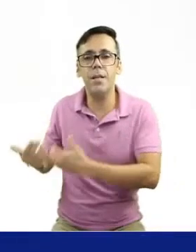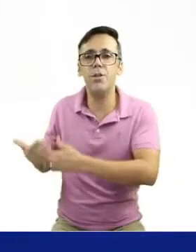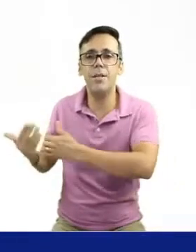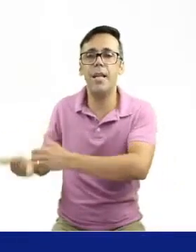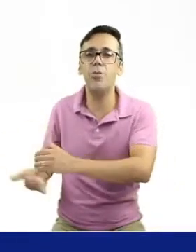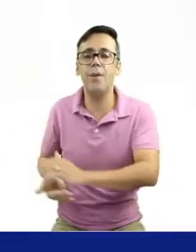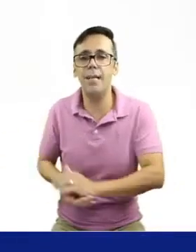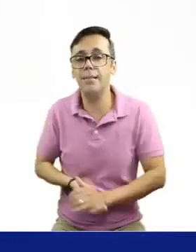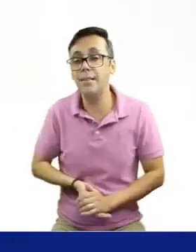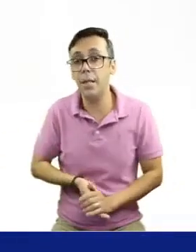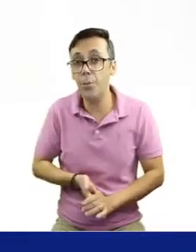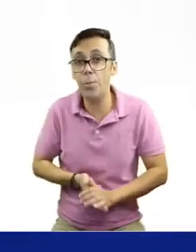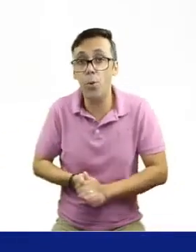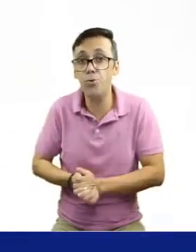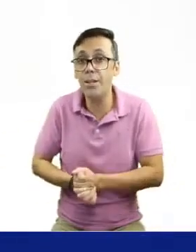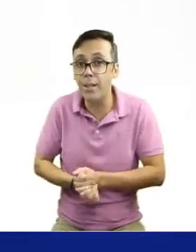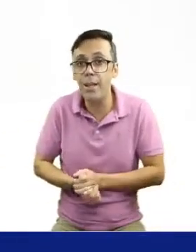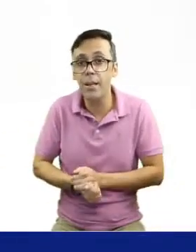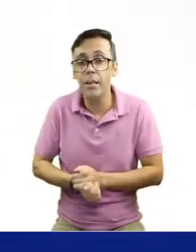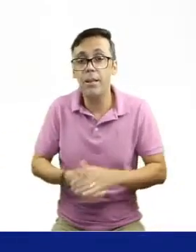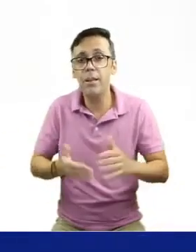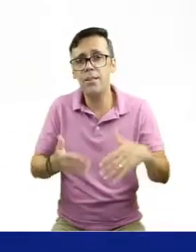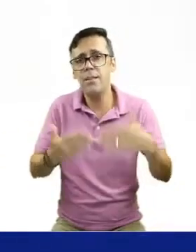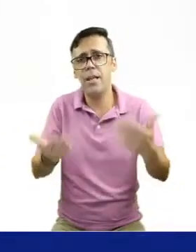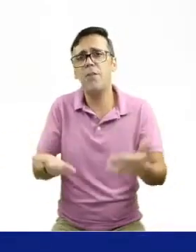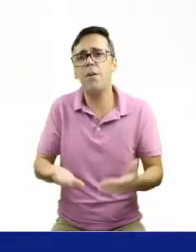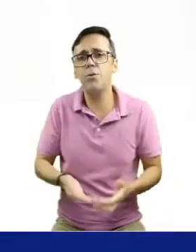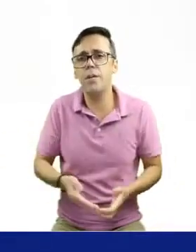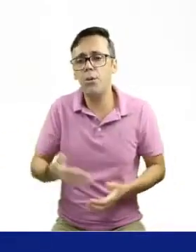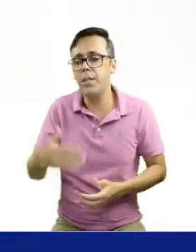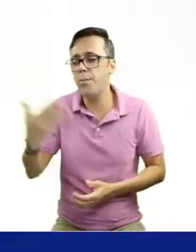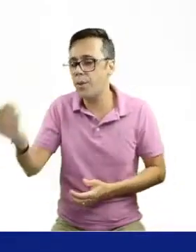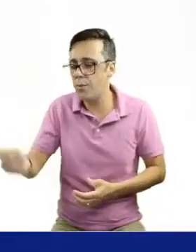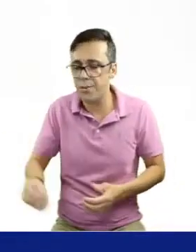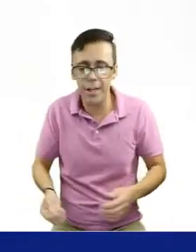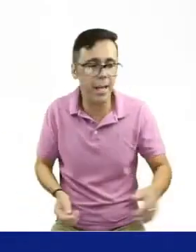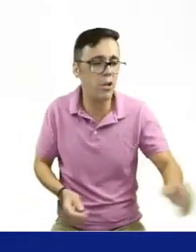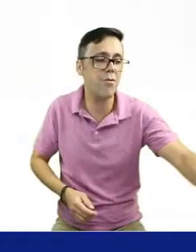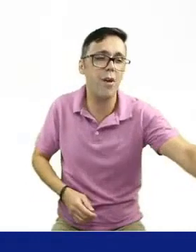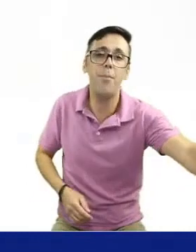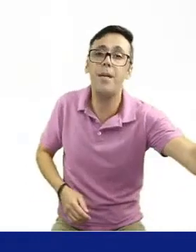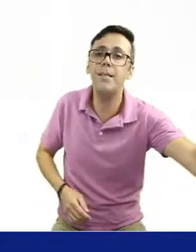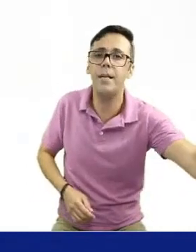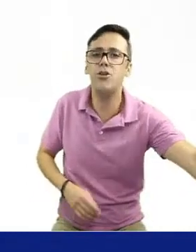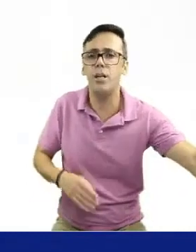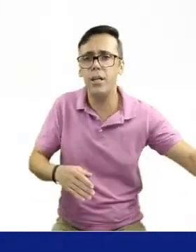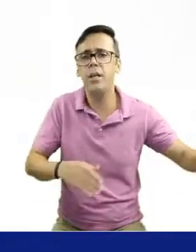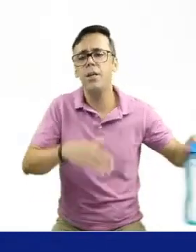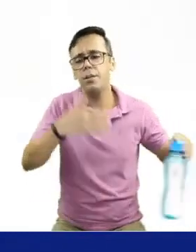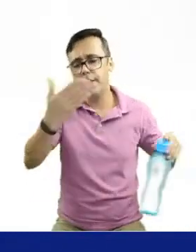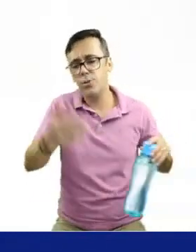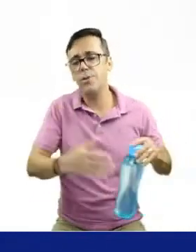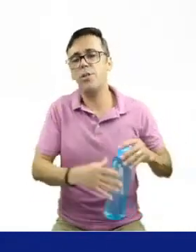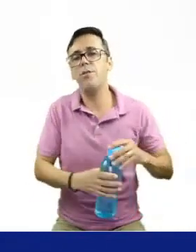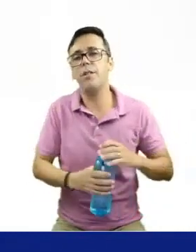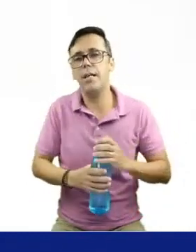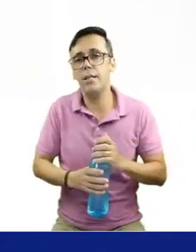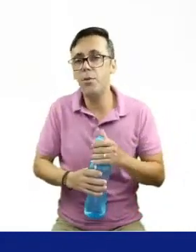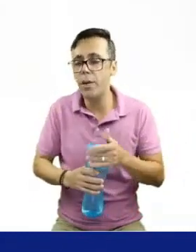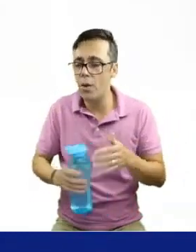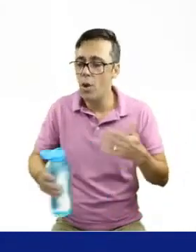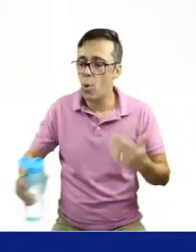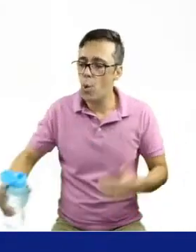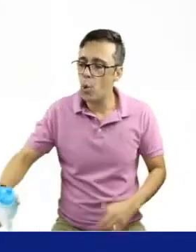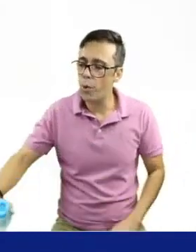em cima deixe o salário base que está proposto aqui e que é salário vai mudar o tempo que você estiver presente ali nas suas